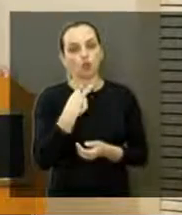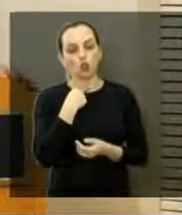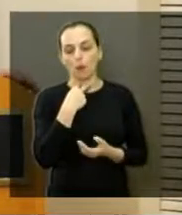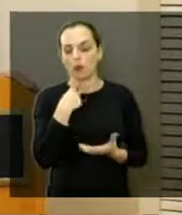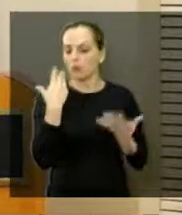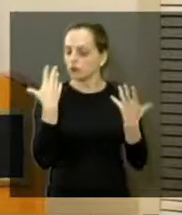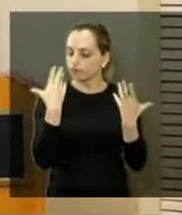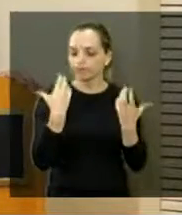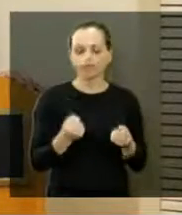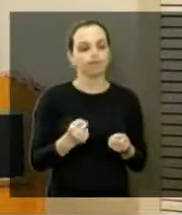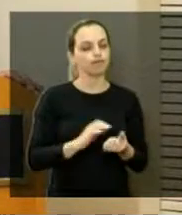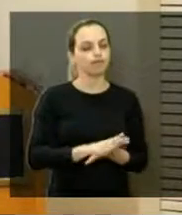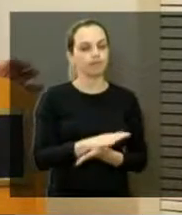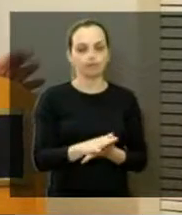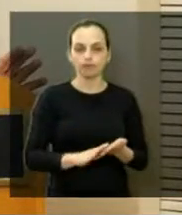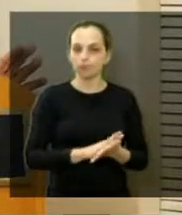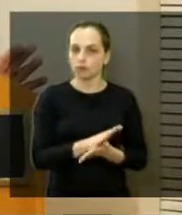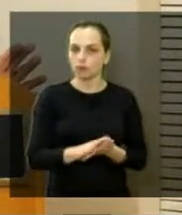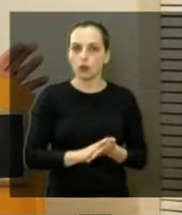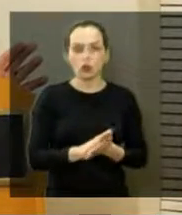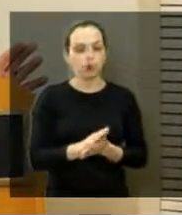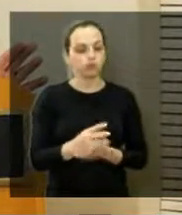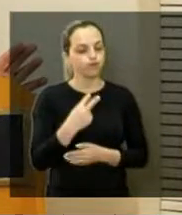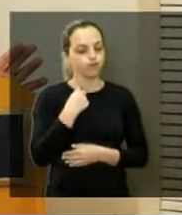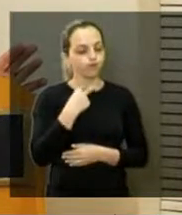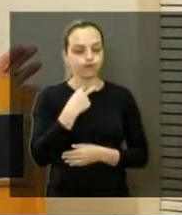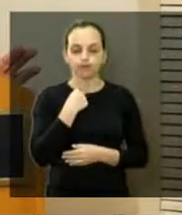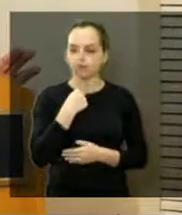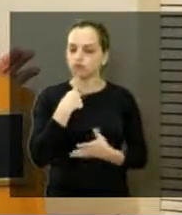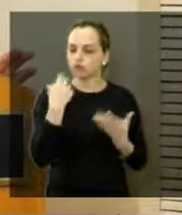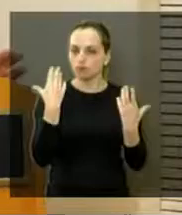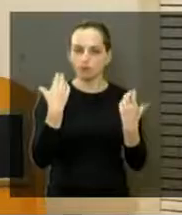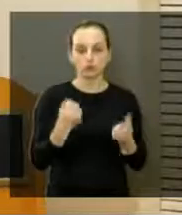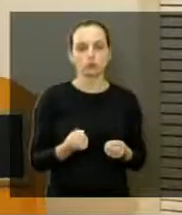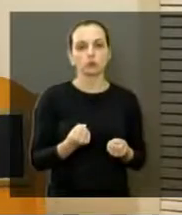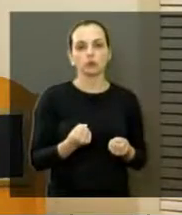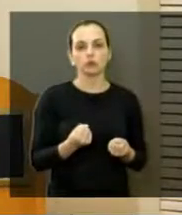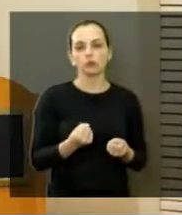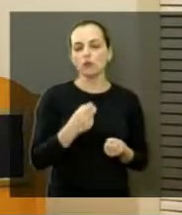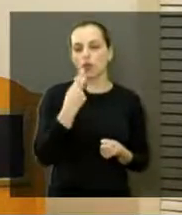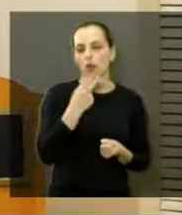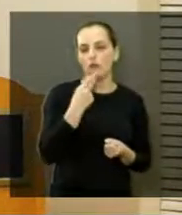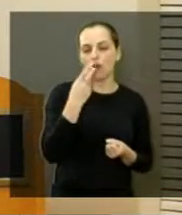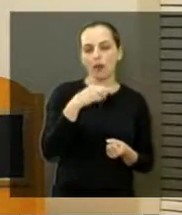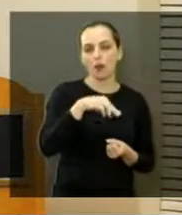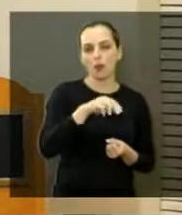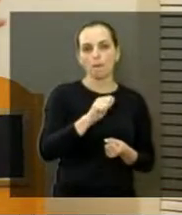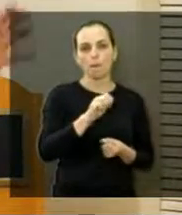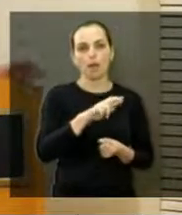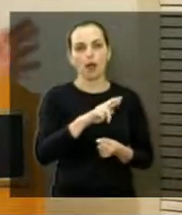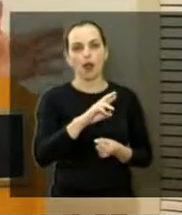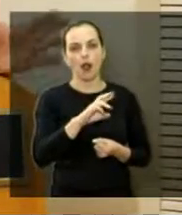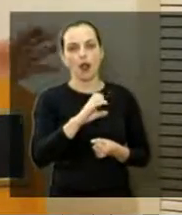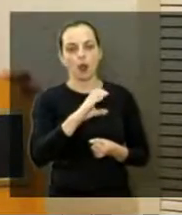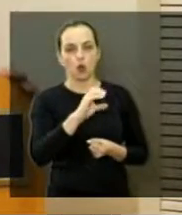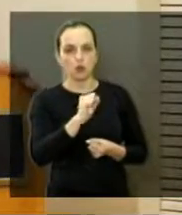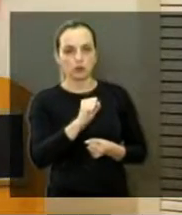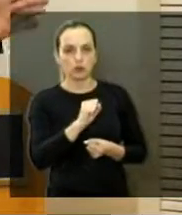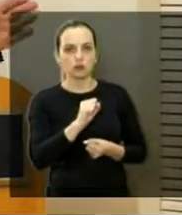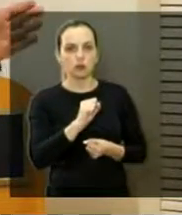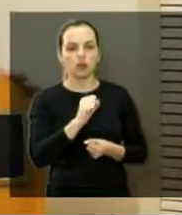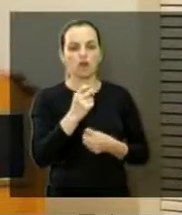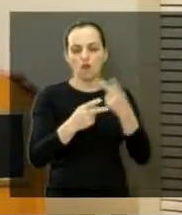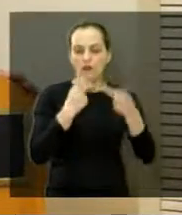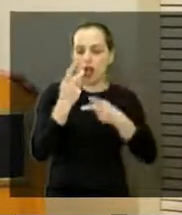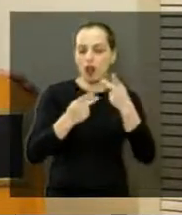aceitar hipóteses algumas. De jeito nenhum. Aí fala que o Marcos Feliciano fala pelos nariz. Não, estou falando certo, está